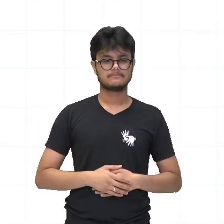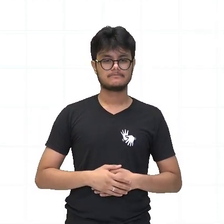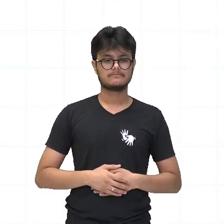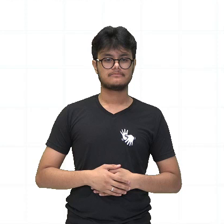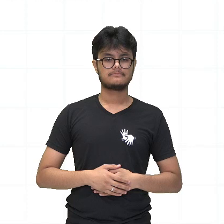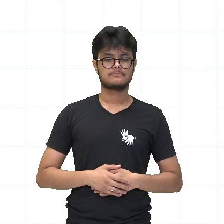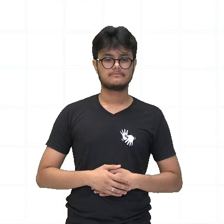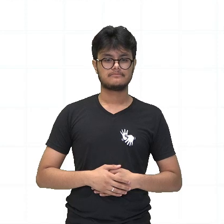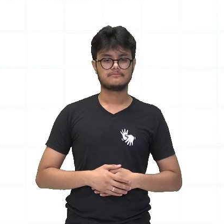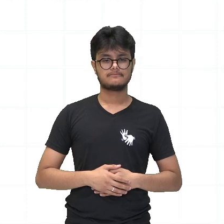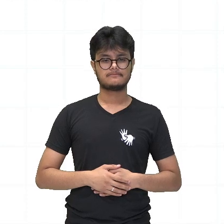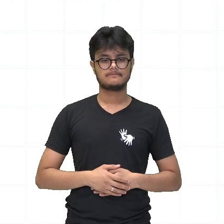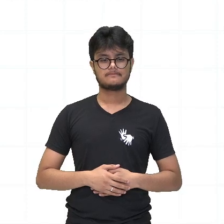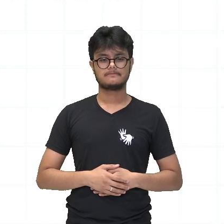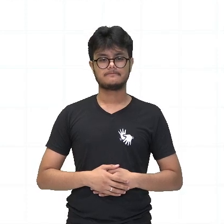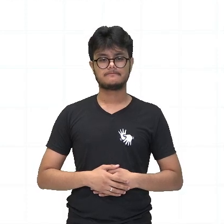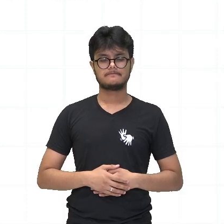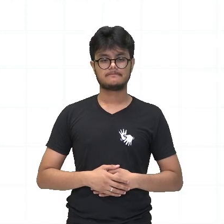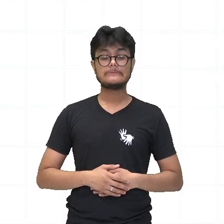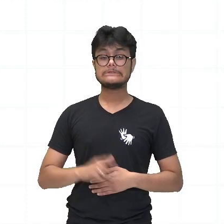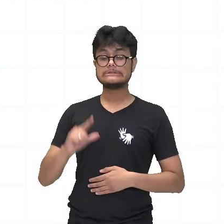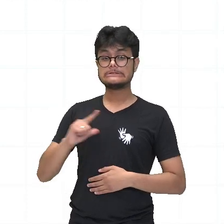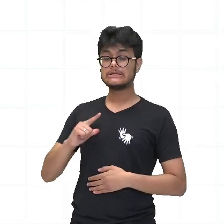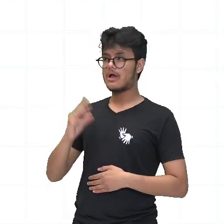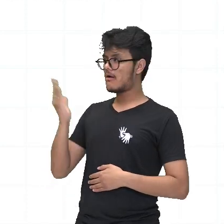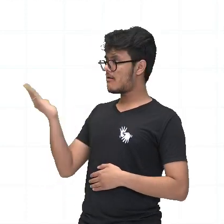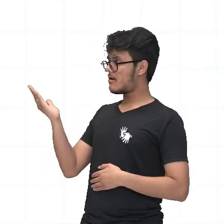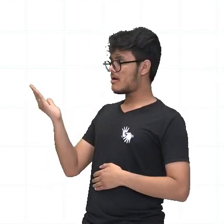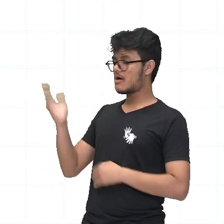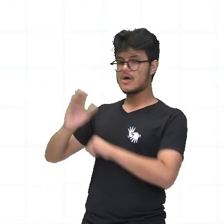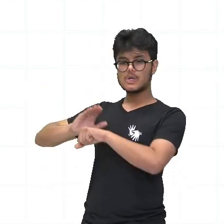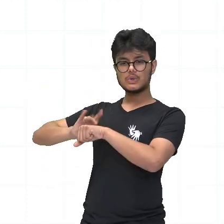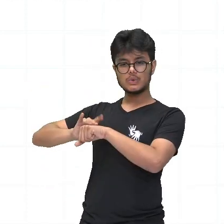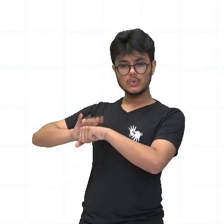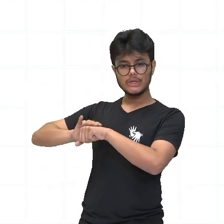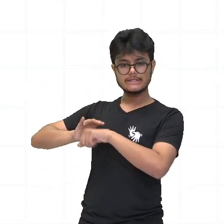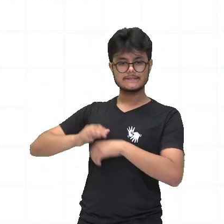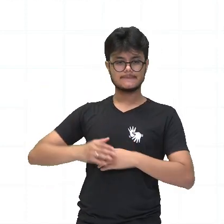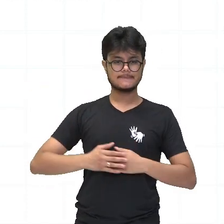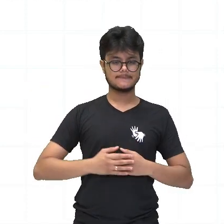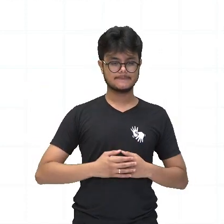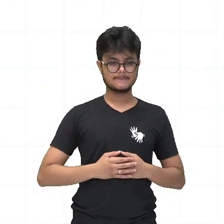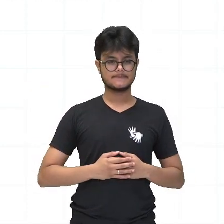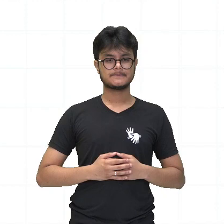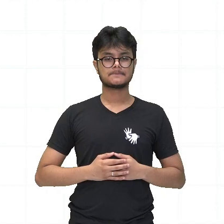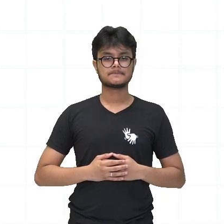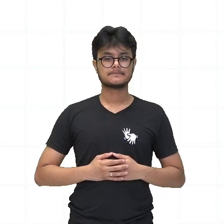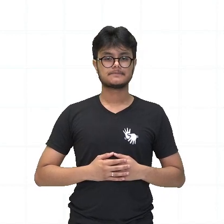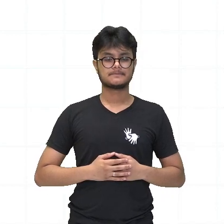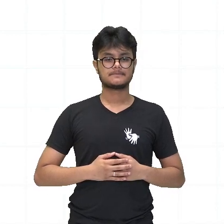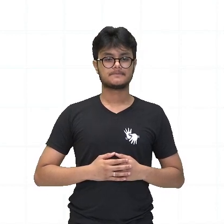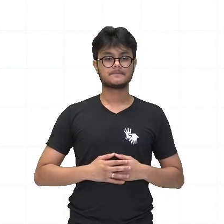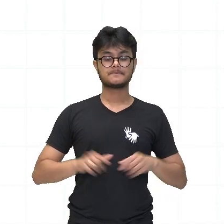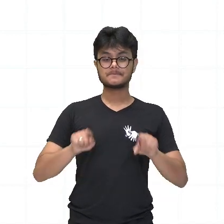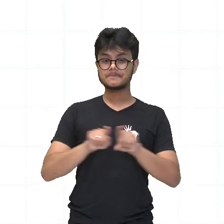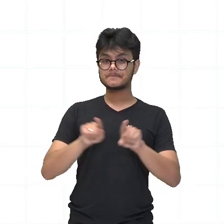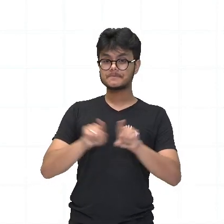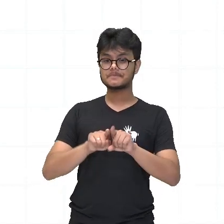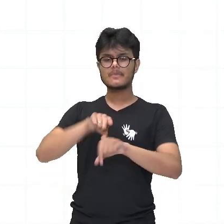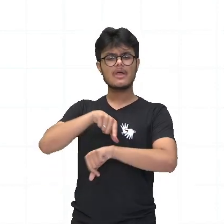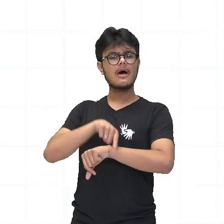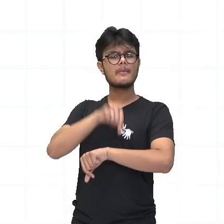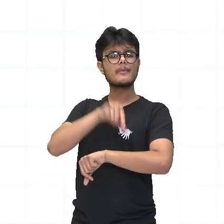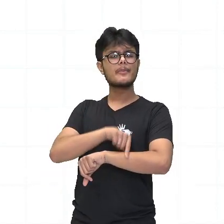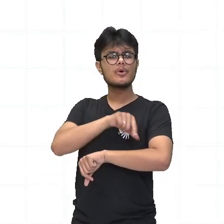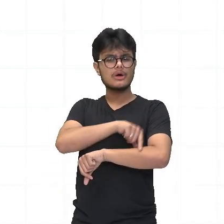relacionadas aí com a oncocercose, também conhecida como a cegueira dos rios. Tem também o caso das pulgas, vamos observar